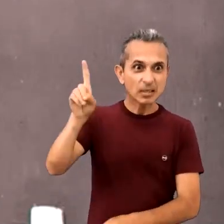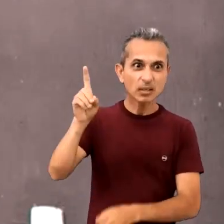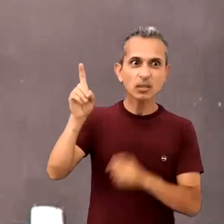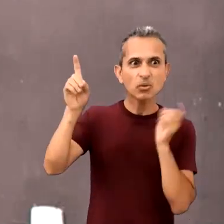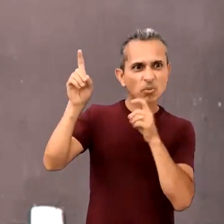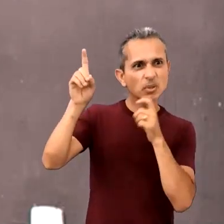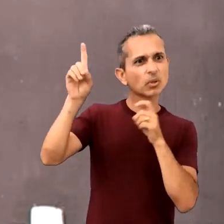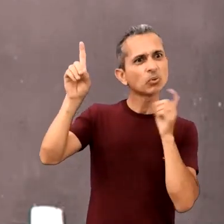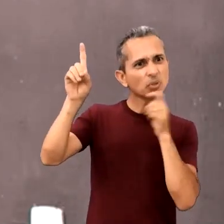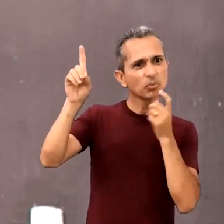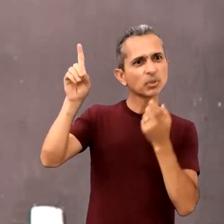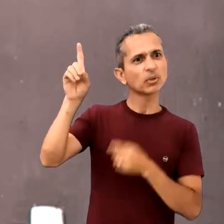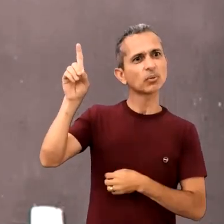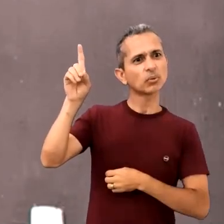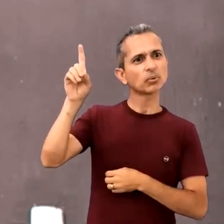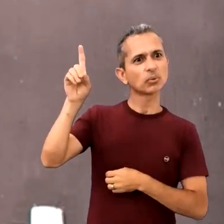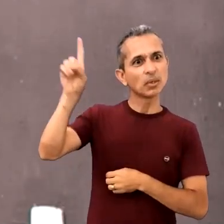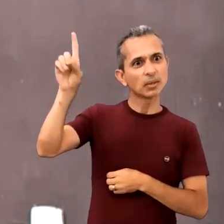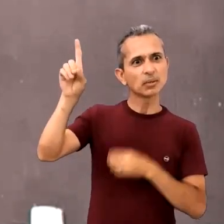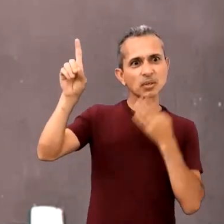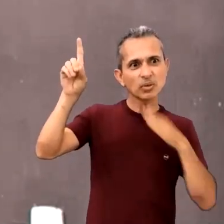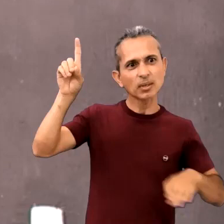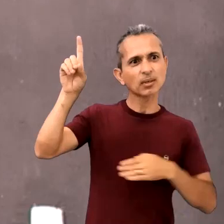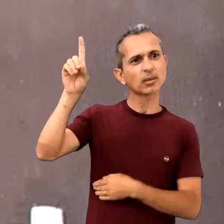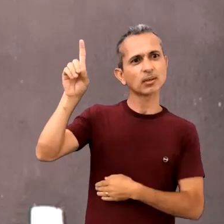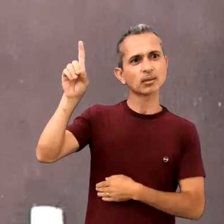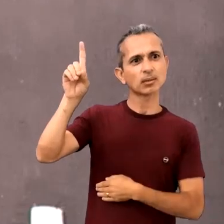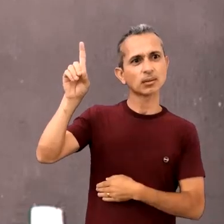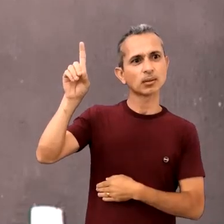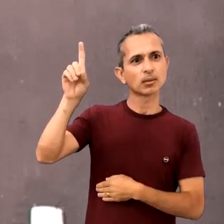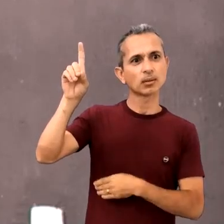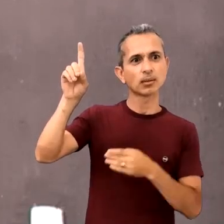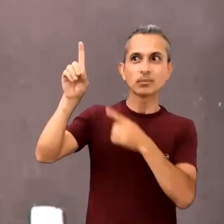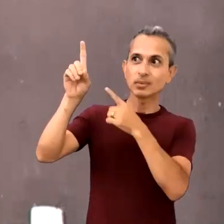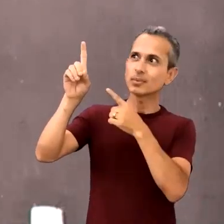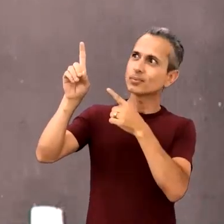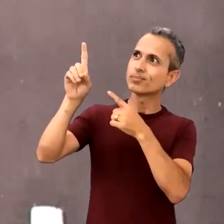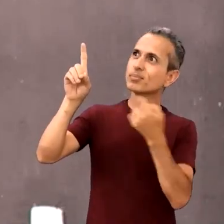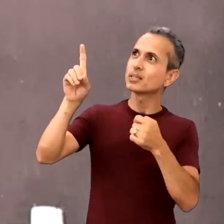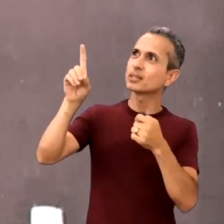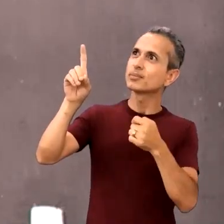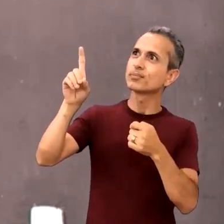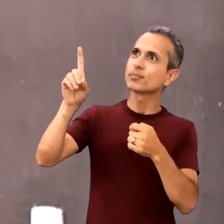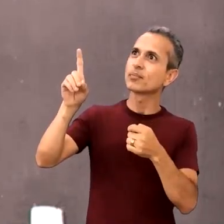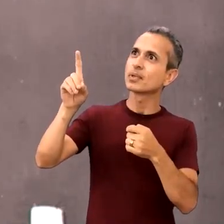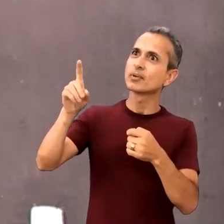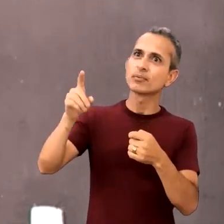é menino, por acaso? Deus precisa reescrever sua palavra? Você está brincando com